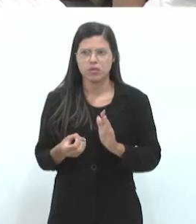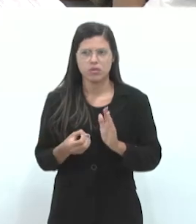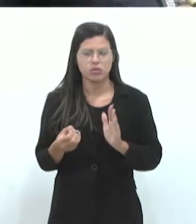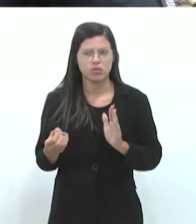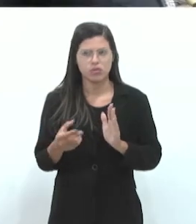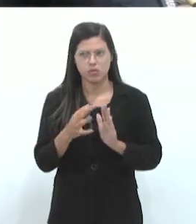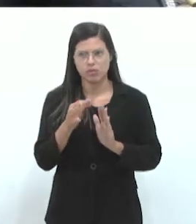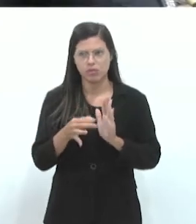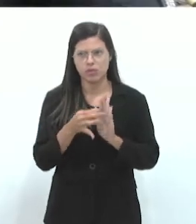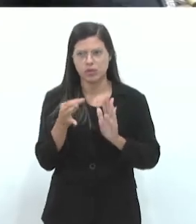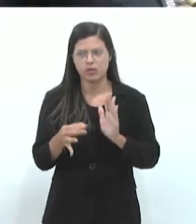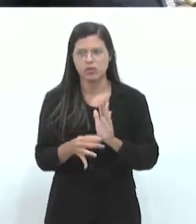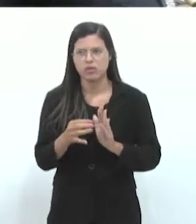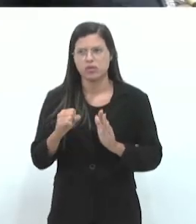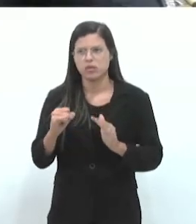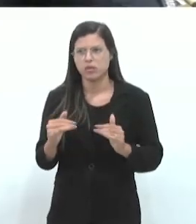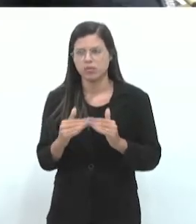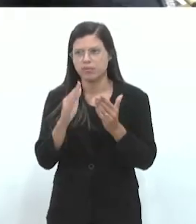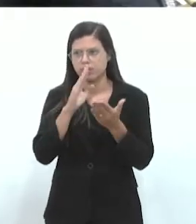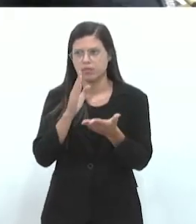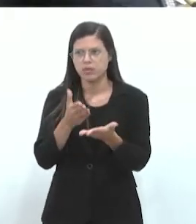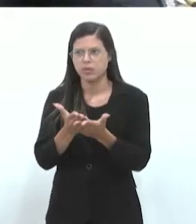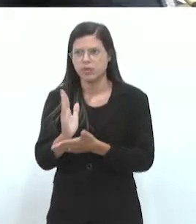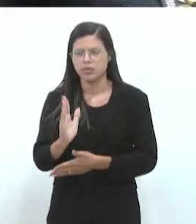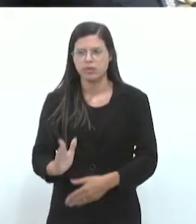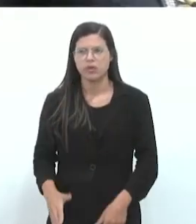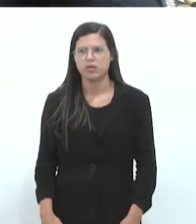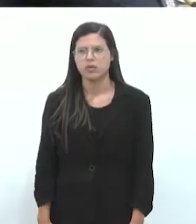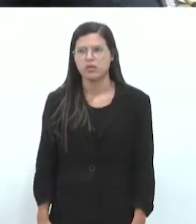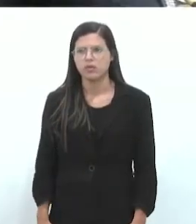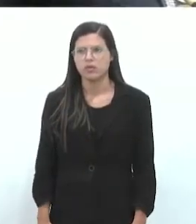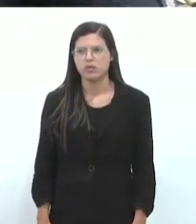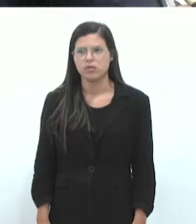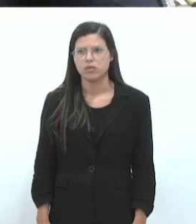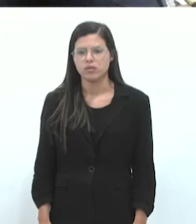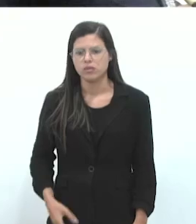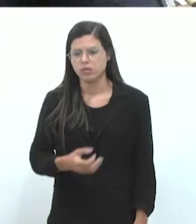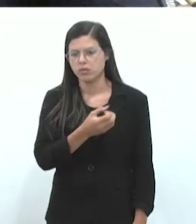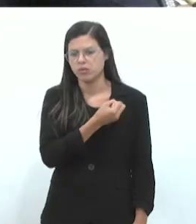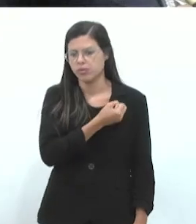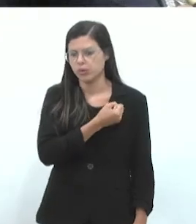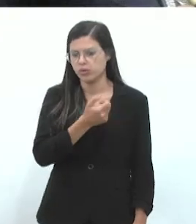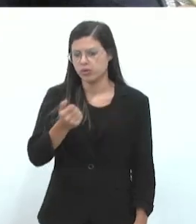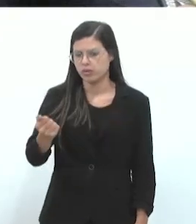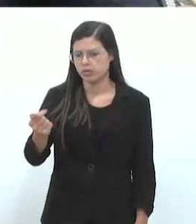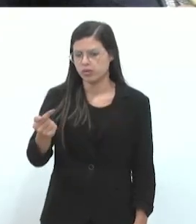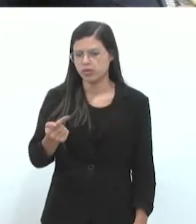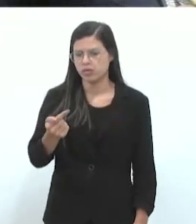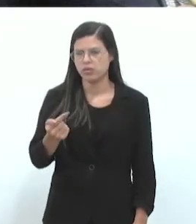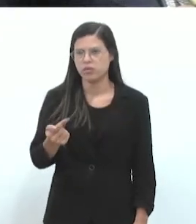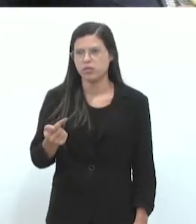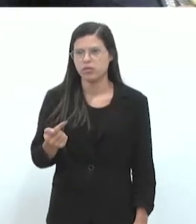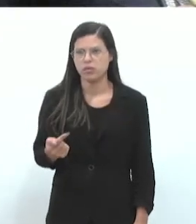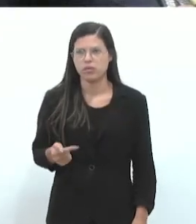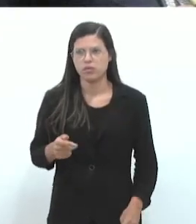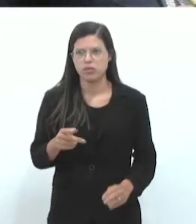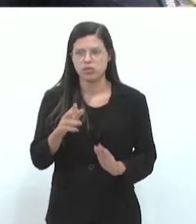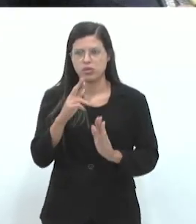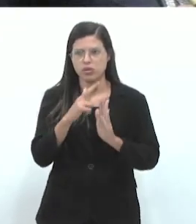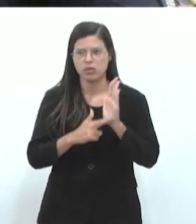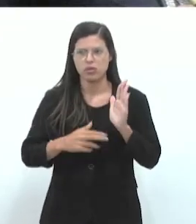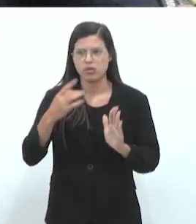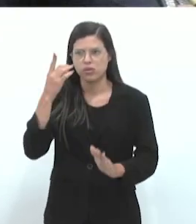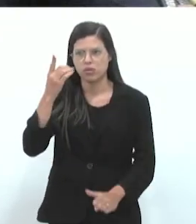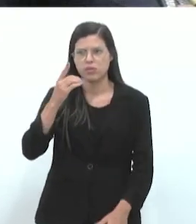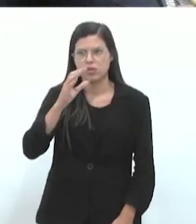prejudicabilidade. Senhores que aprovam, permaneçam como estão, aprovado. 17 da pauta são os projetos de relatoria do deputado